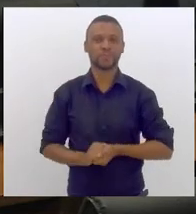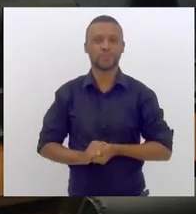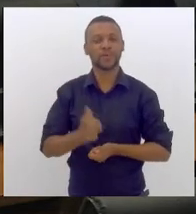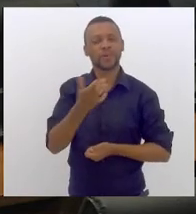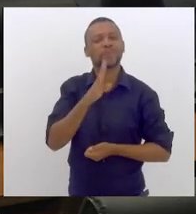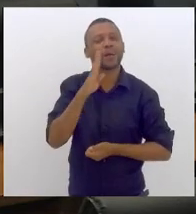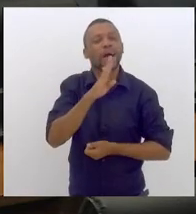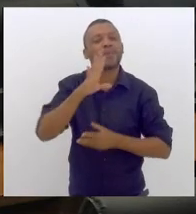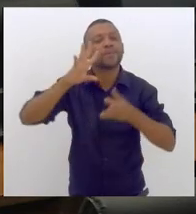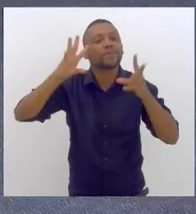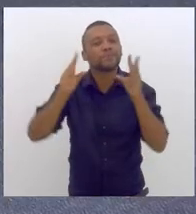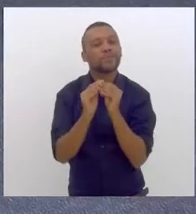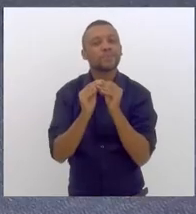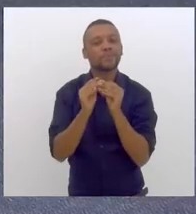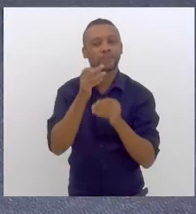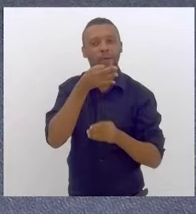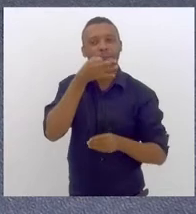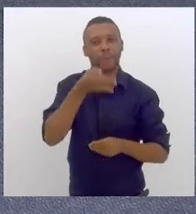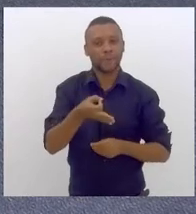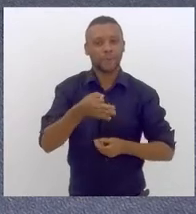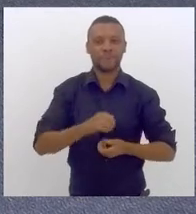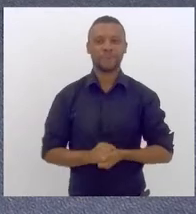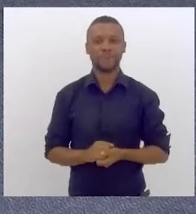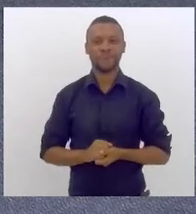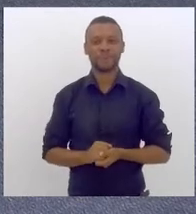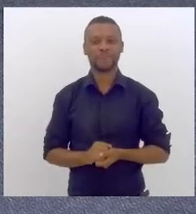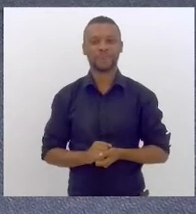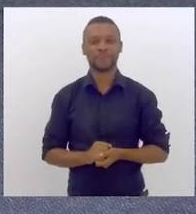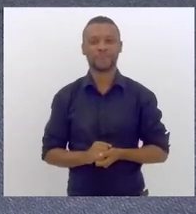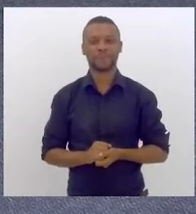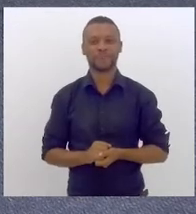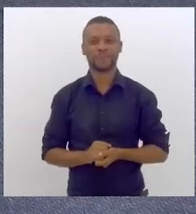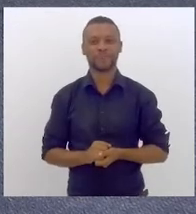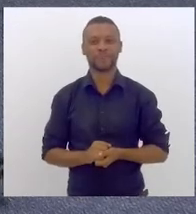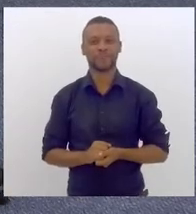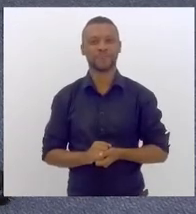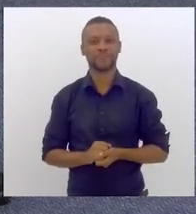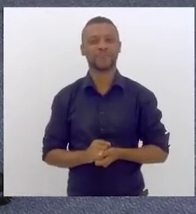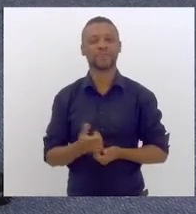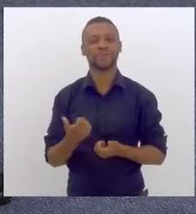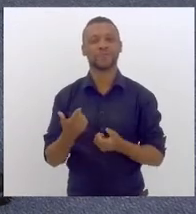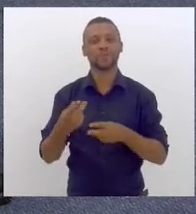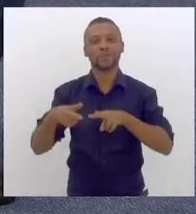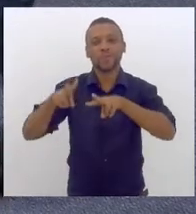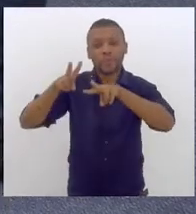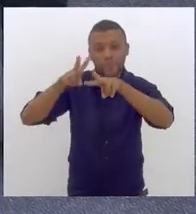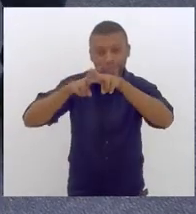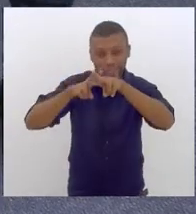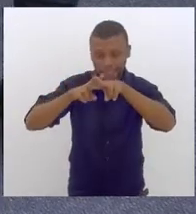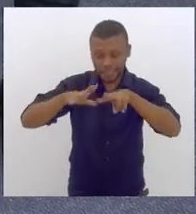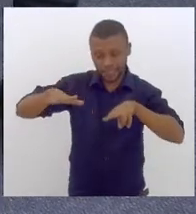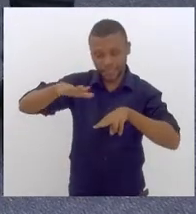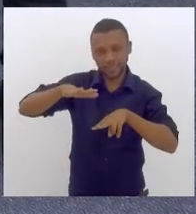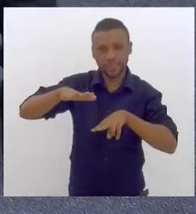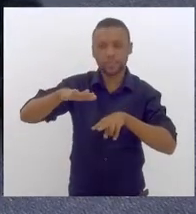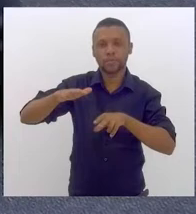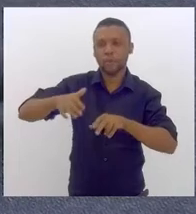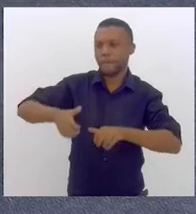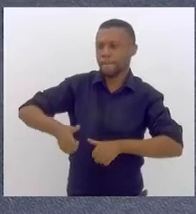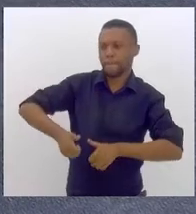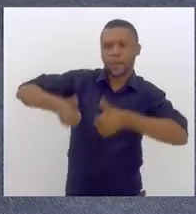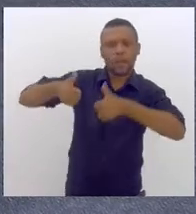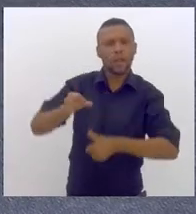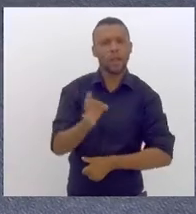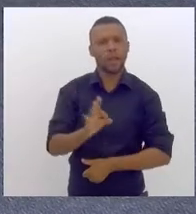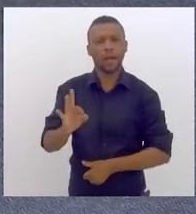uma rápida consideração. O nosso sistema penitenciário não melhora ninguém. Pouquíssima gente